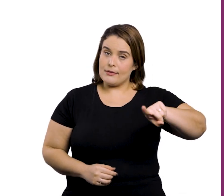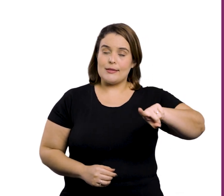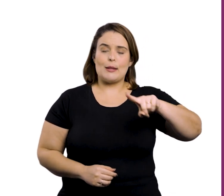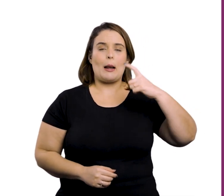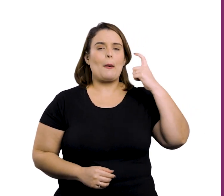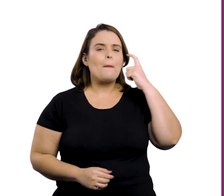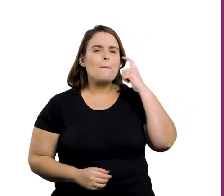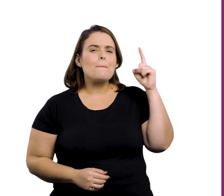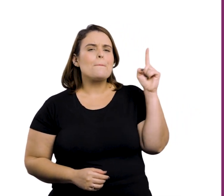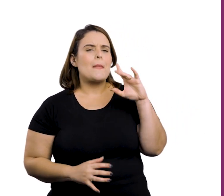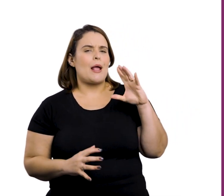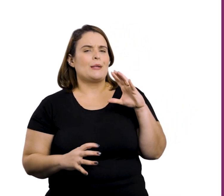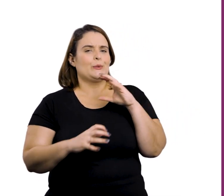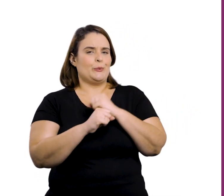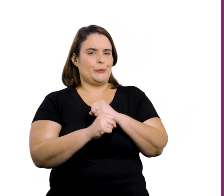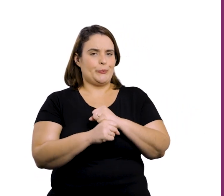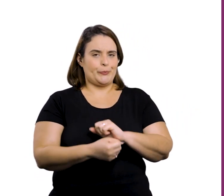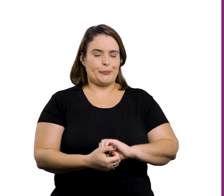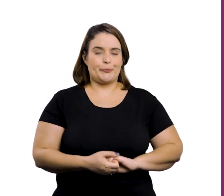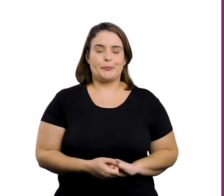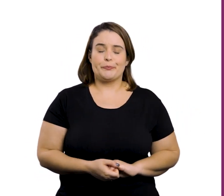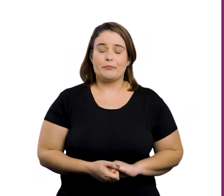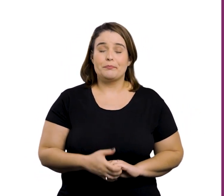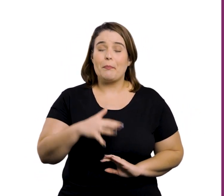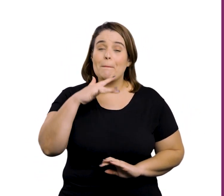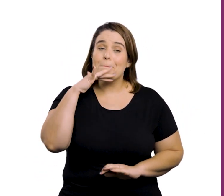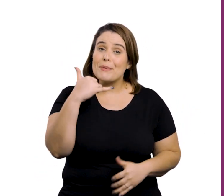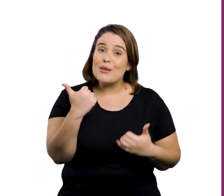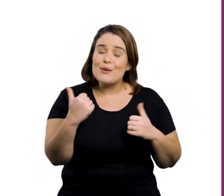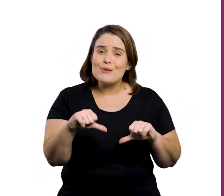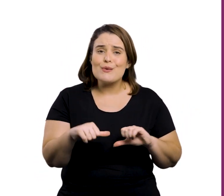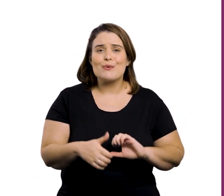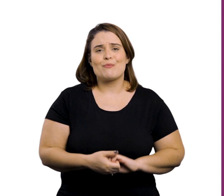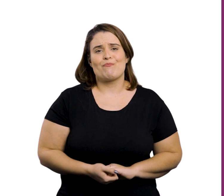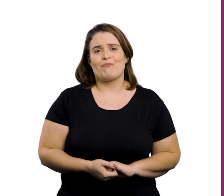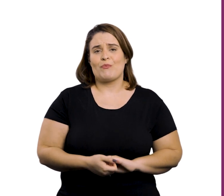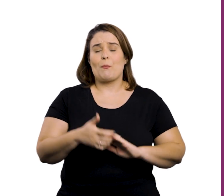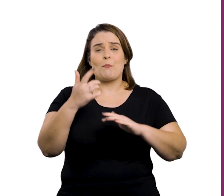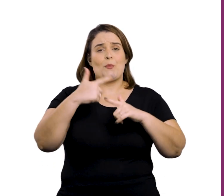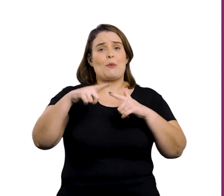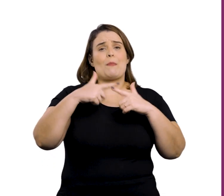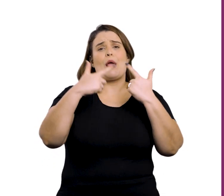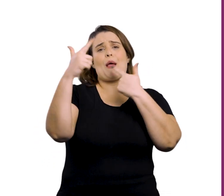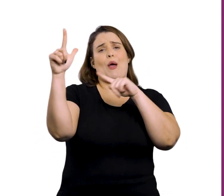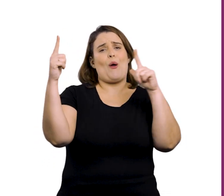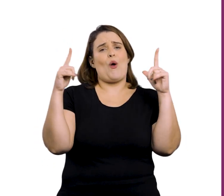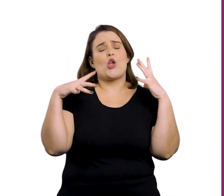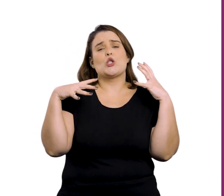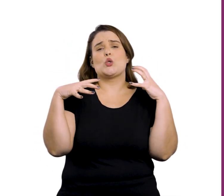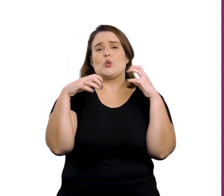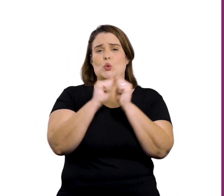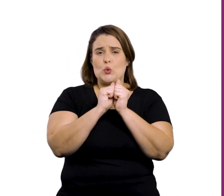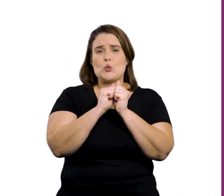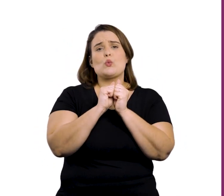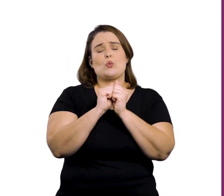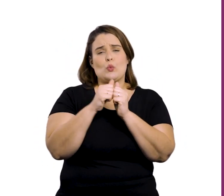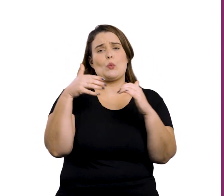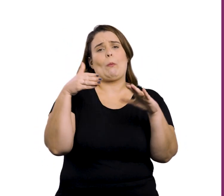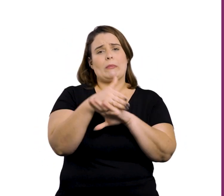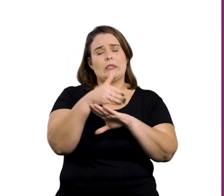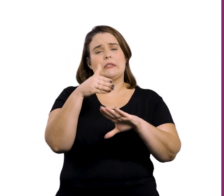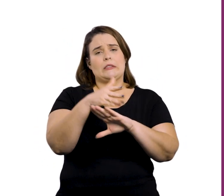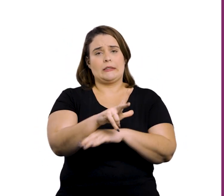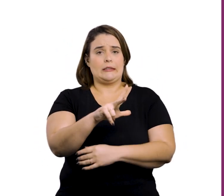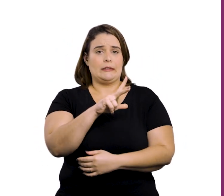organizações não são relevados totalmente. Pior do que isso, diversos outros problemas costumam vir junto com esse tipo